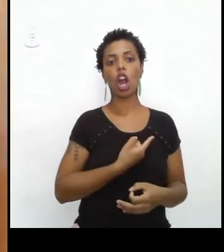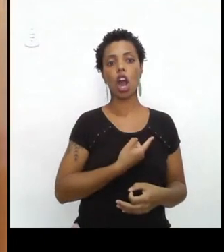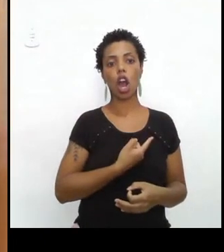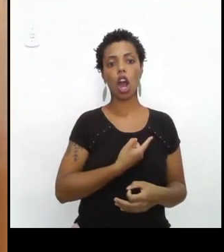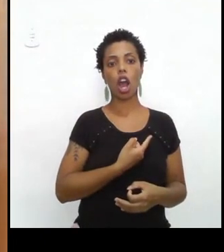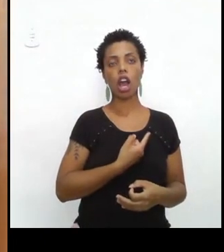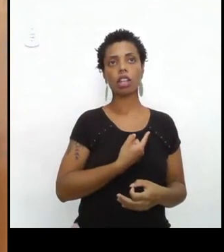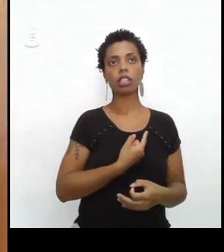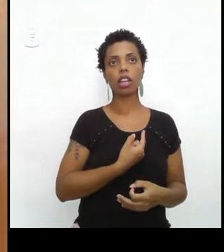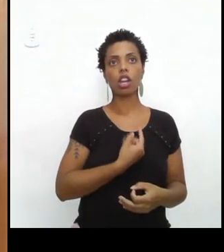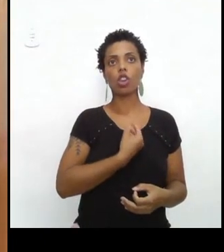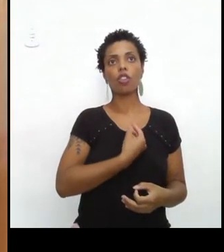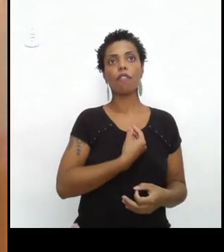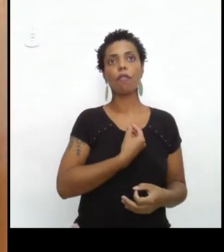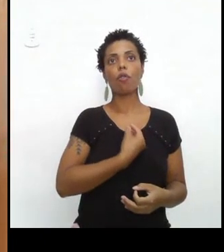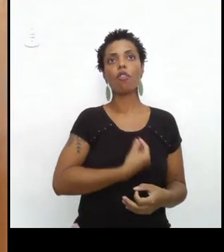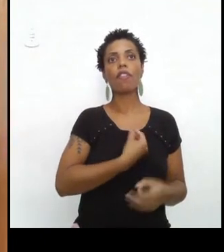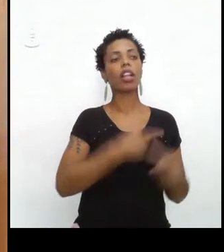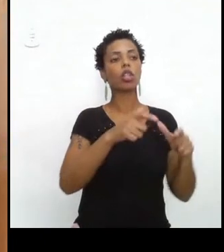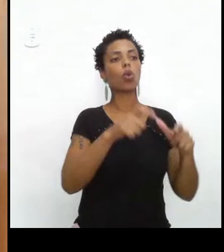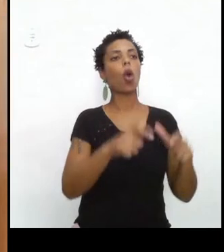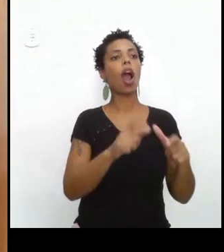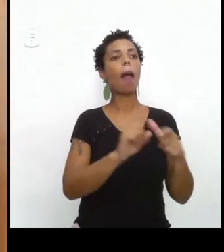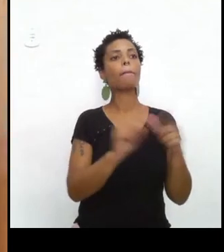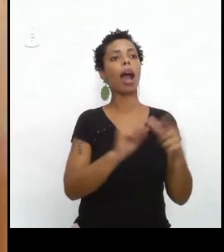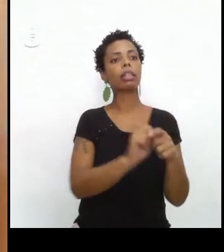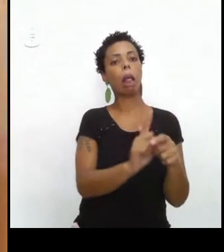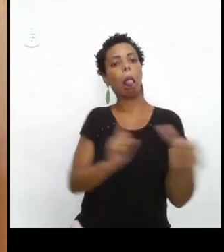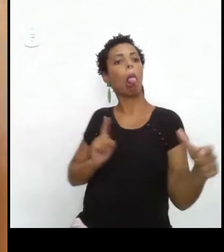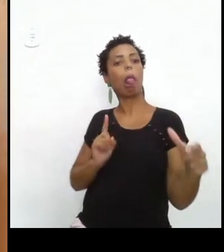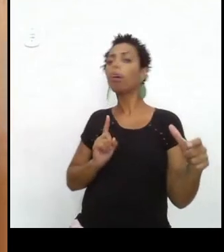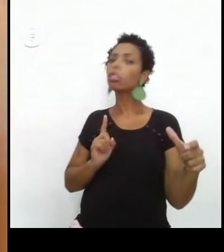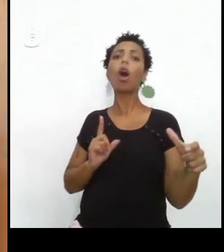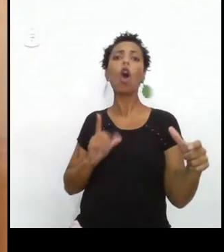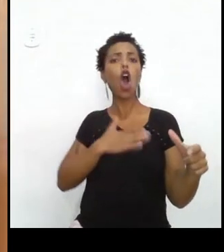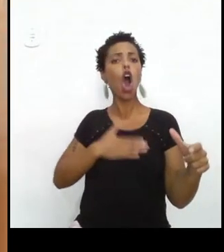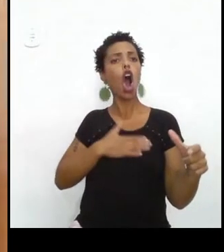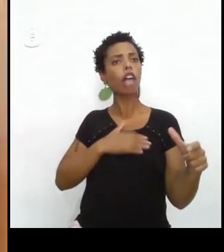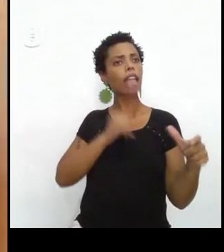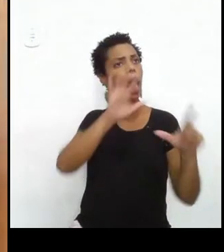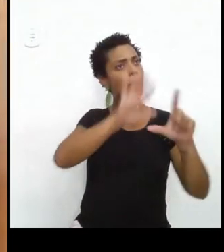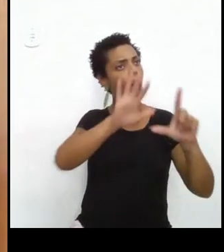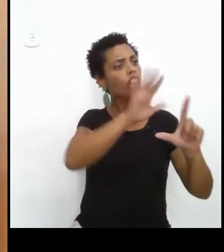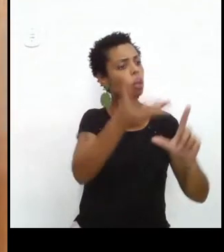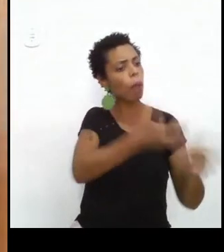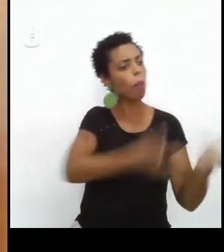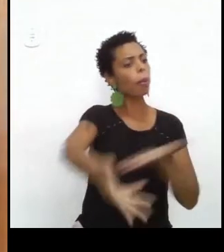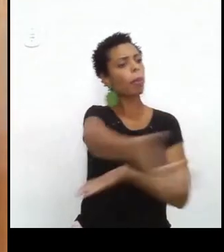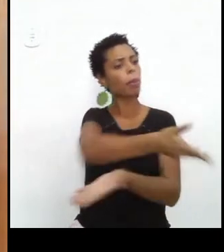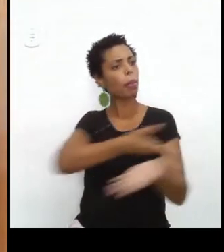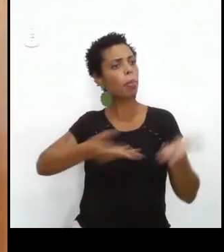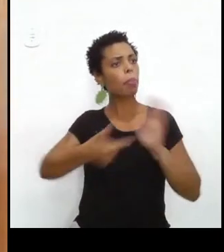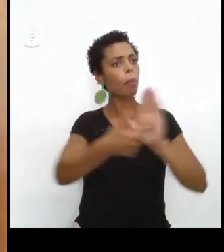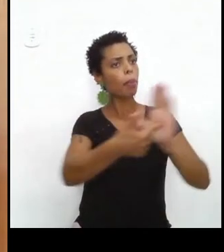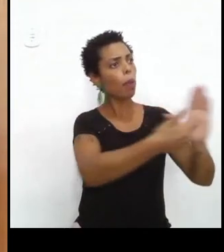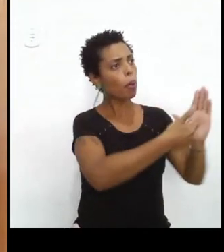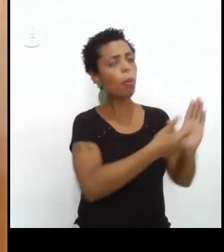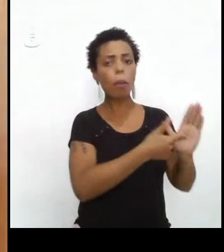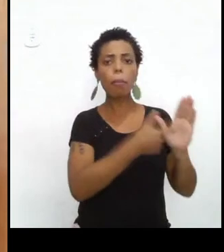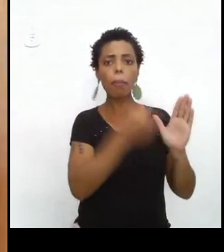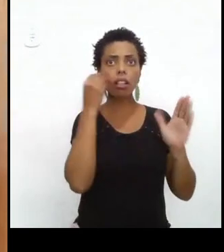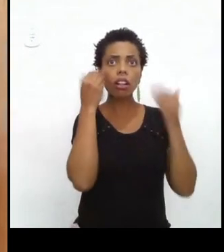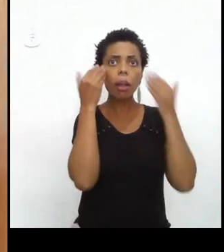nossas memórias como expandir na região Olá